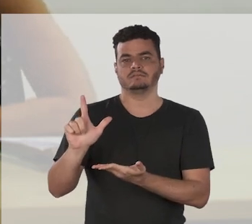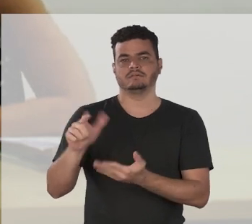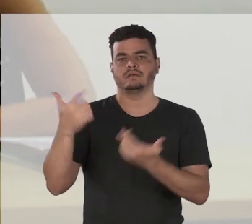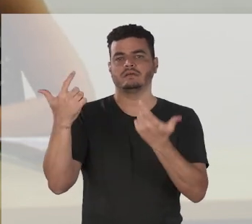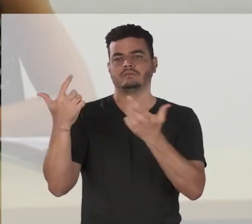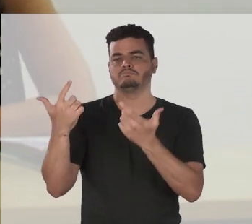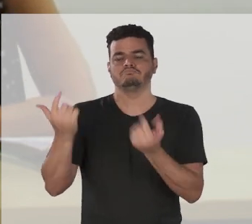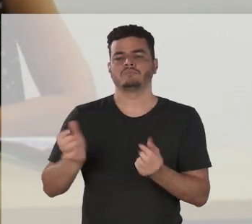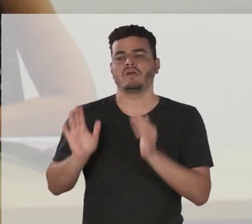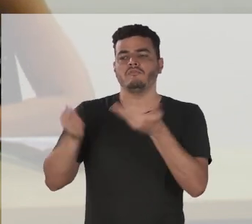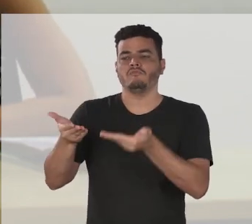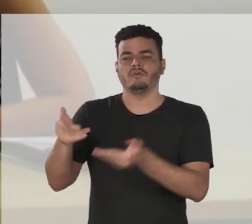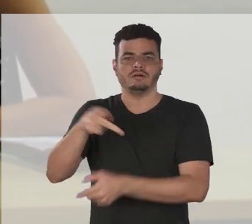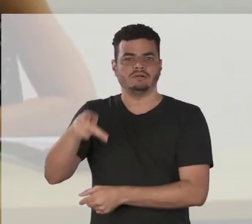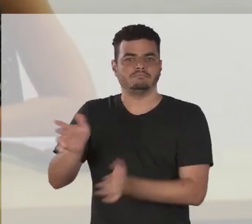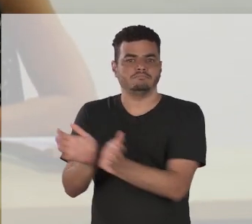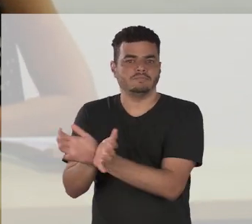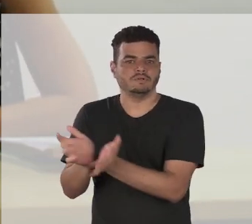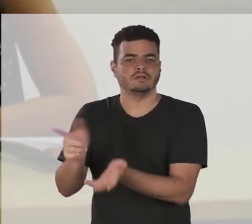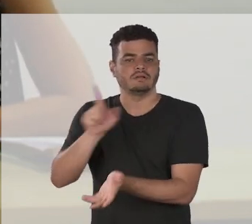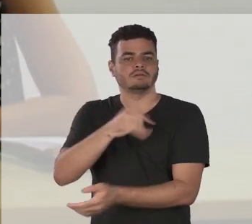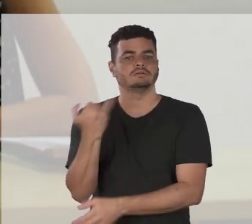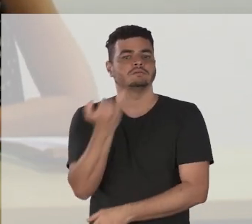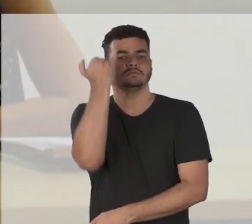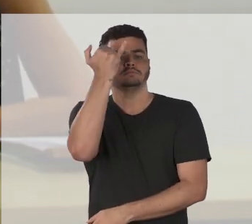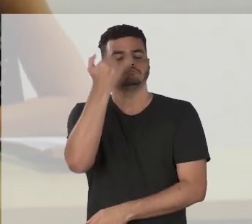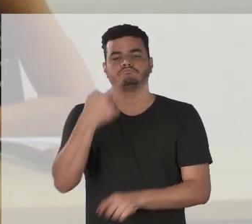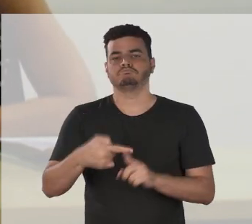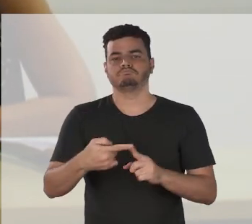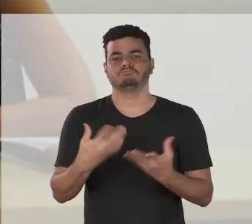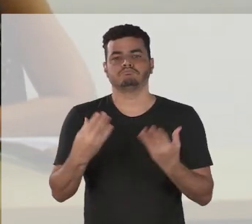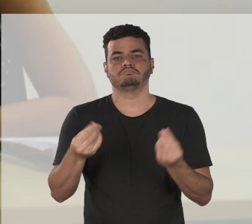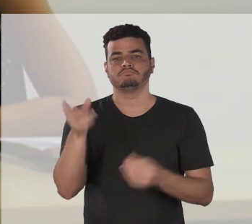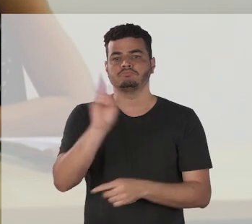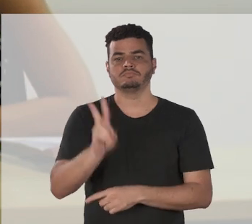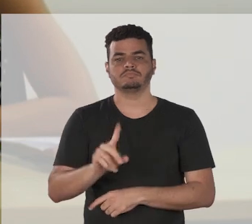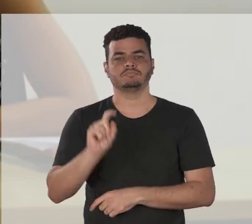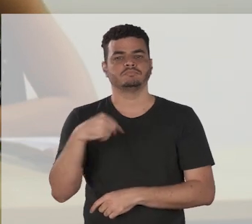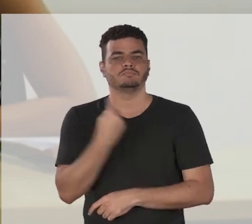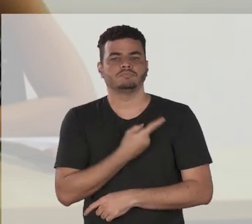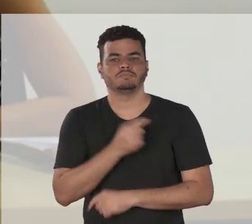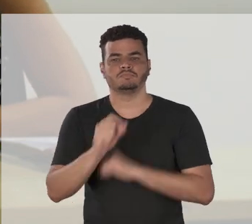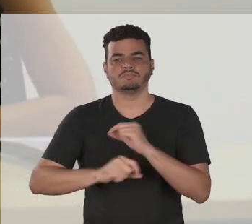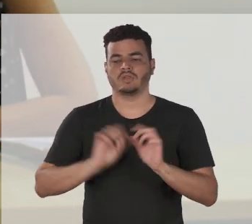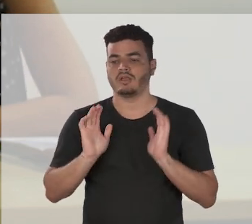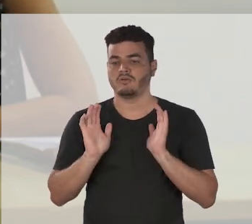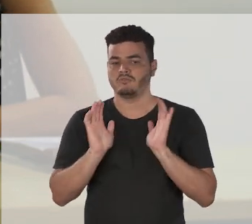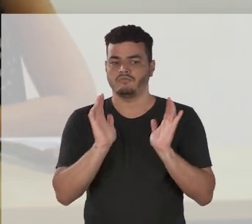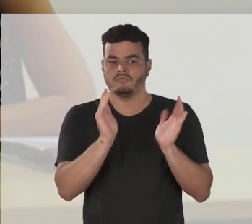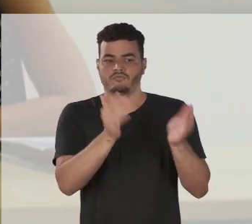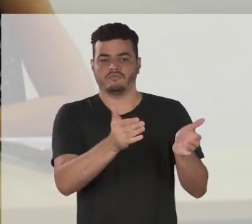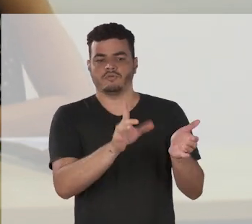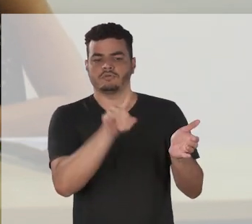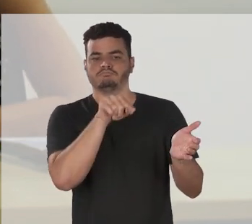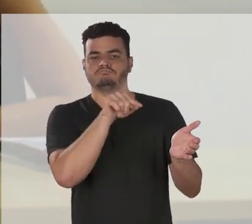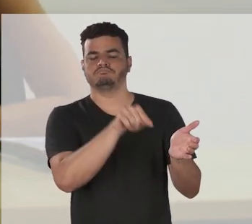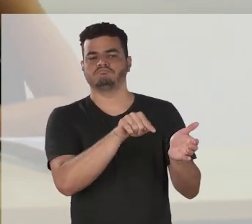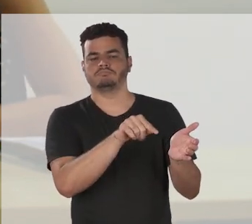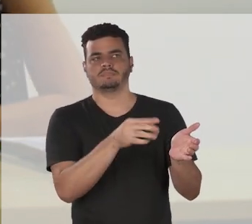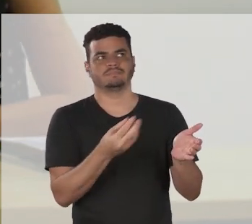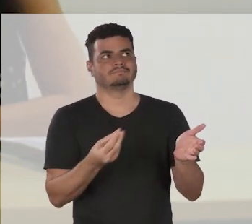Nos professores é um dos pontos mais importantes, porque no geral se põe o foco em,